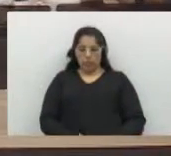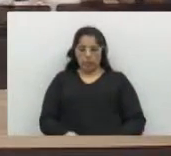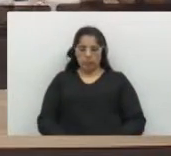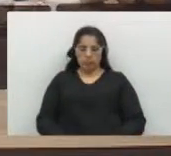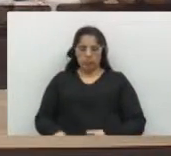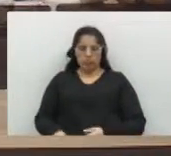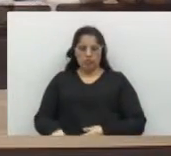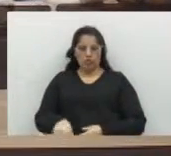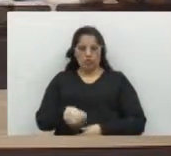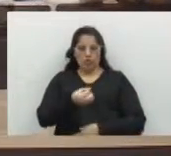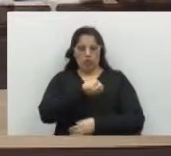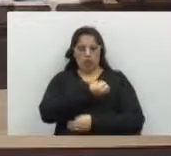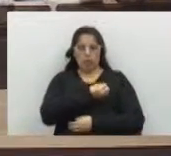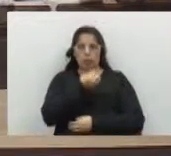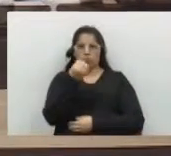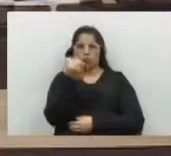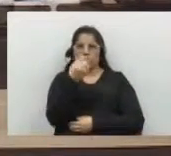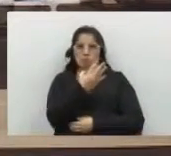Requerimento